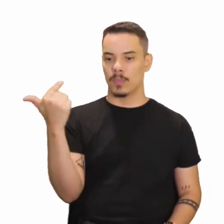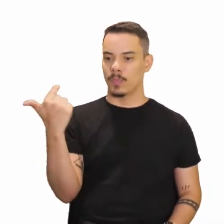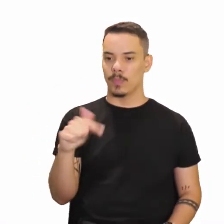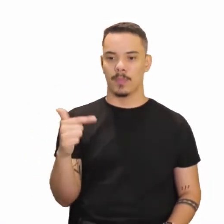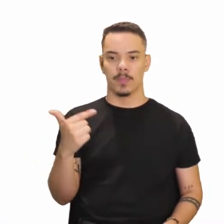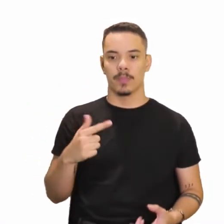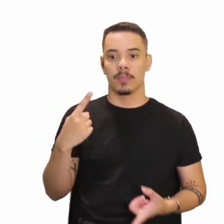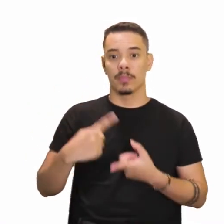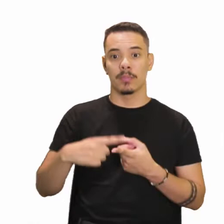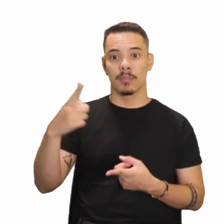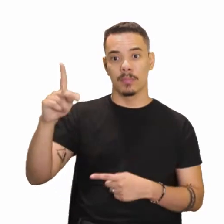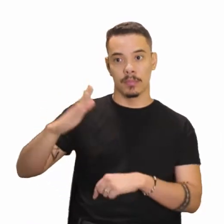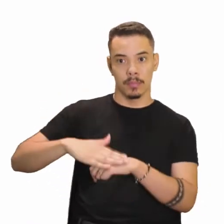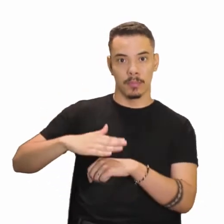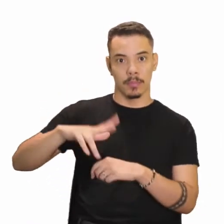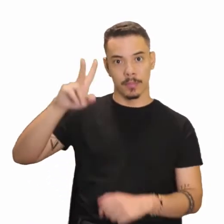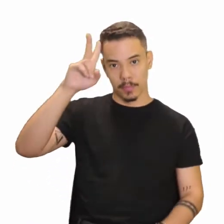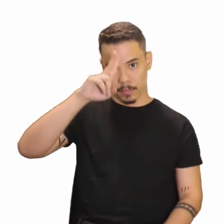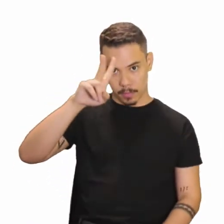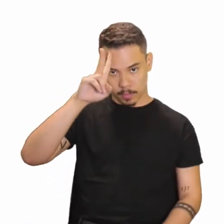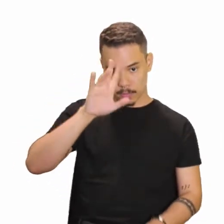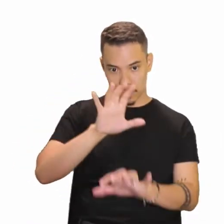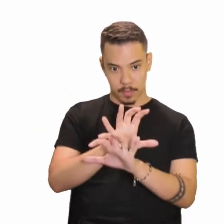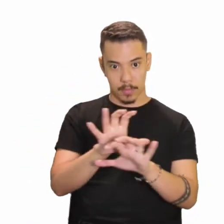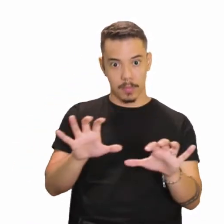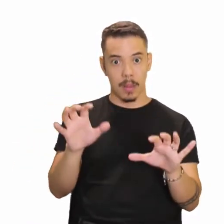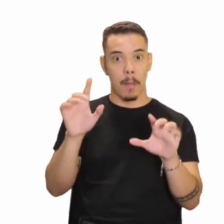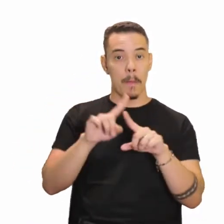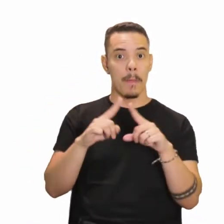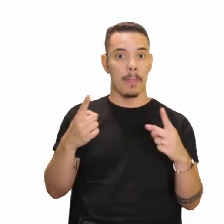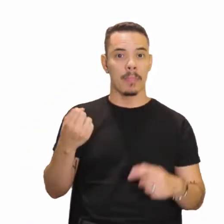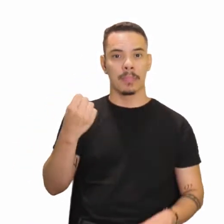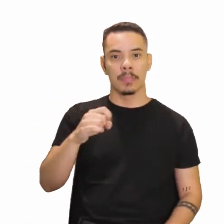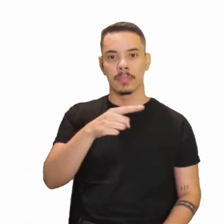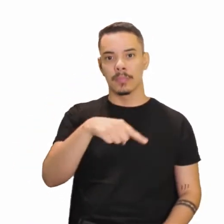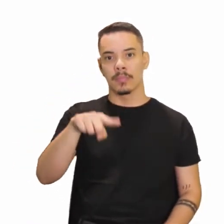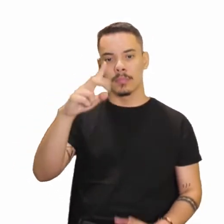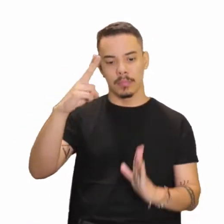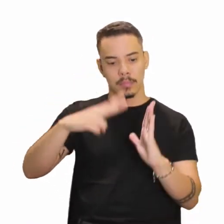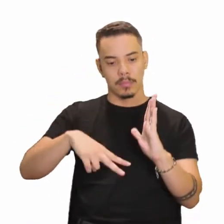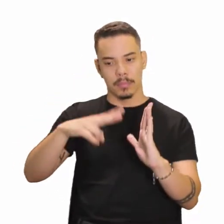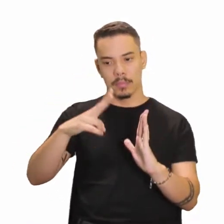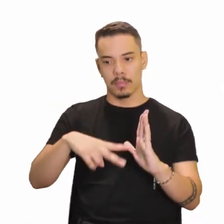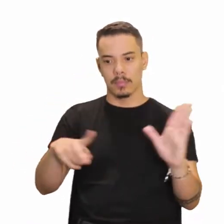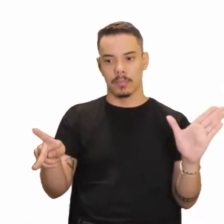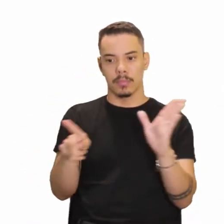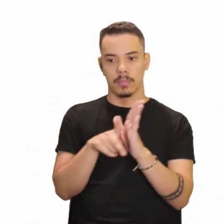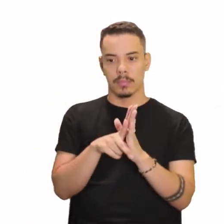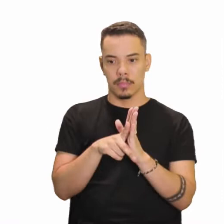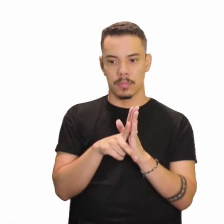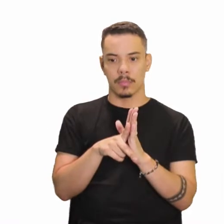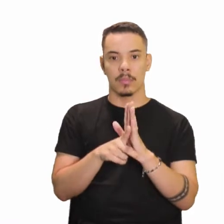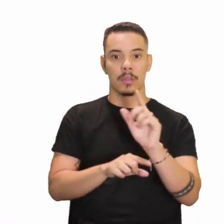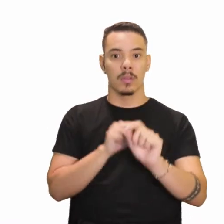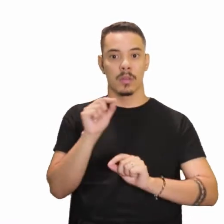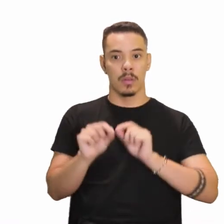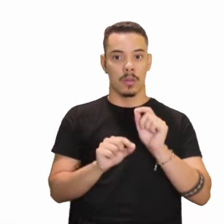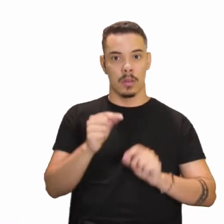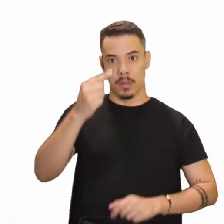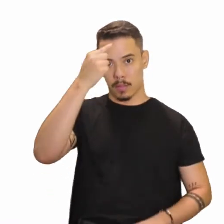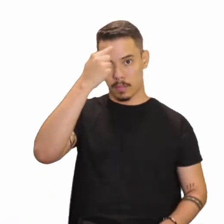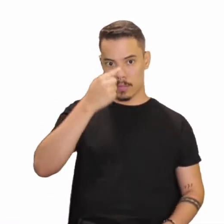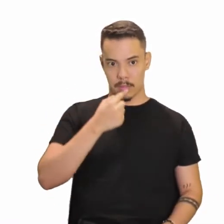é uma história em quadrinho mas só que se você vai fazer a leitura somente pela a